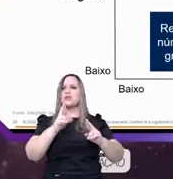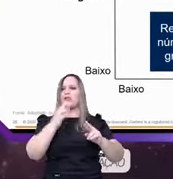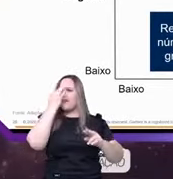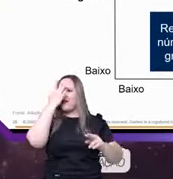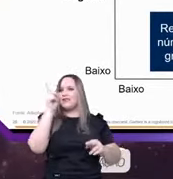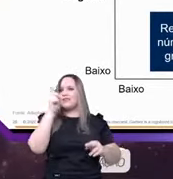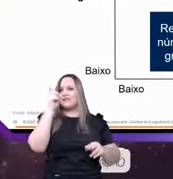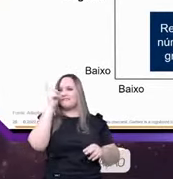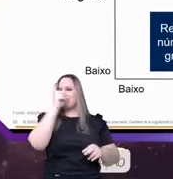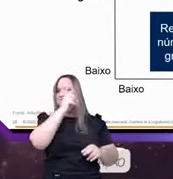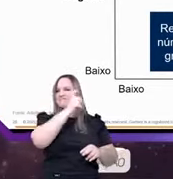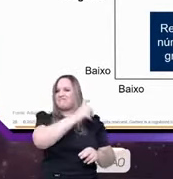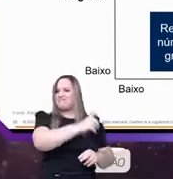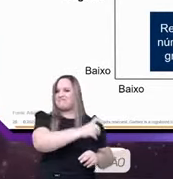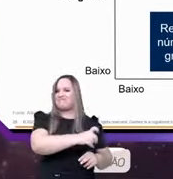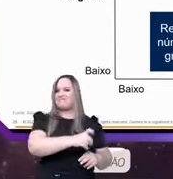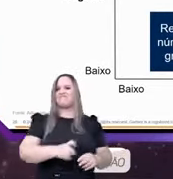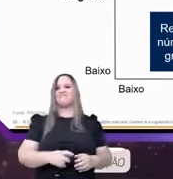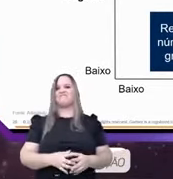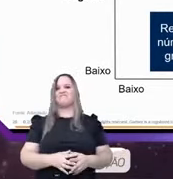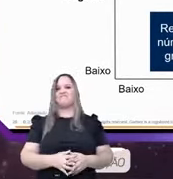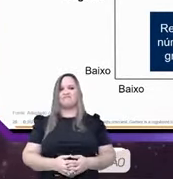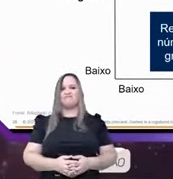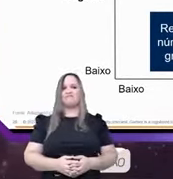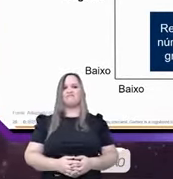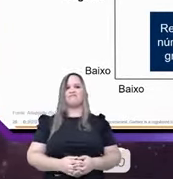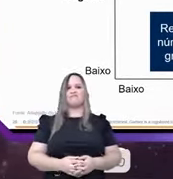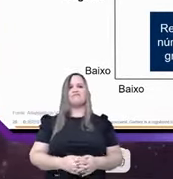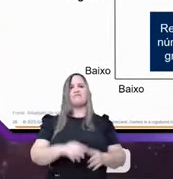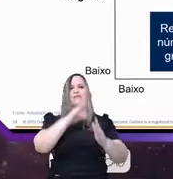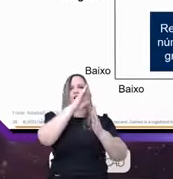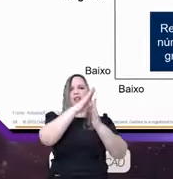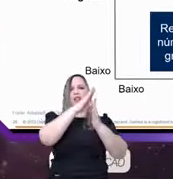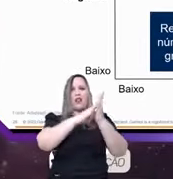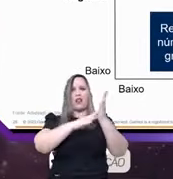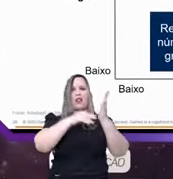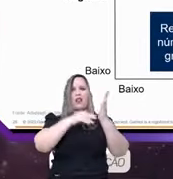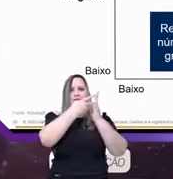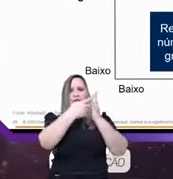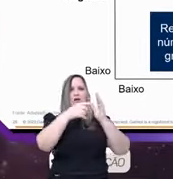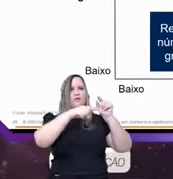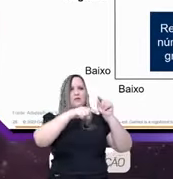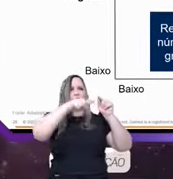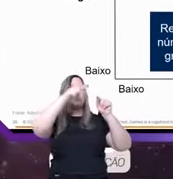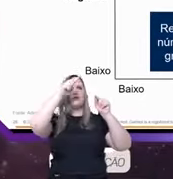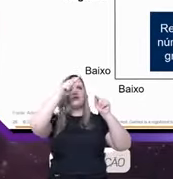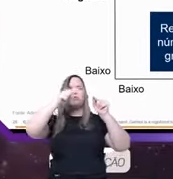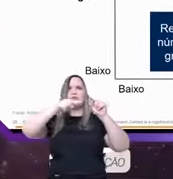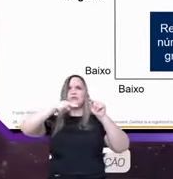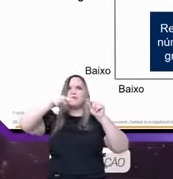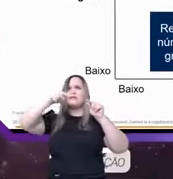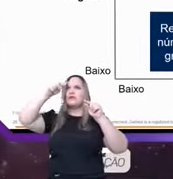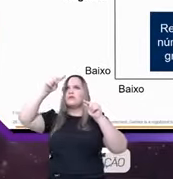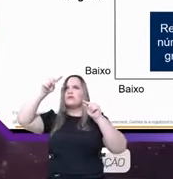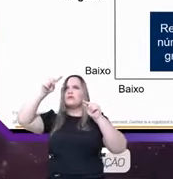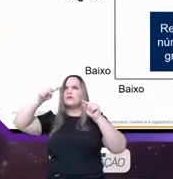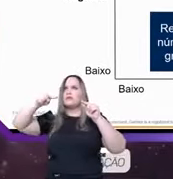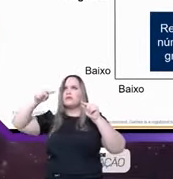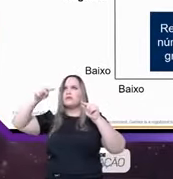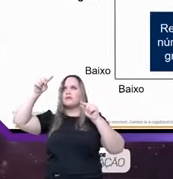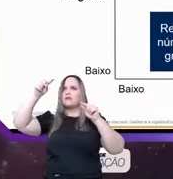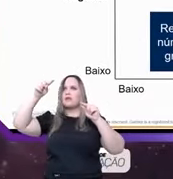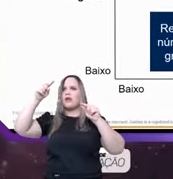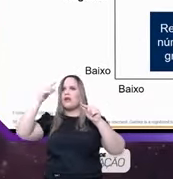Você reduzir o número de gráficos no site, por exemplo, é fácil de se fazer, mas tem baixo